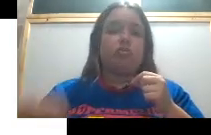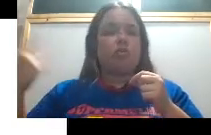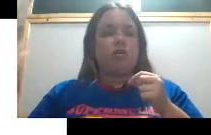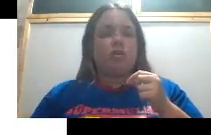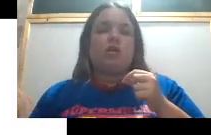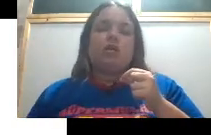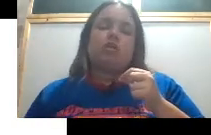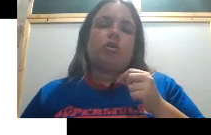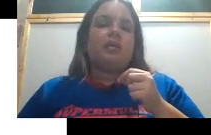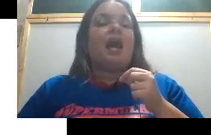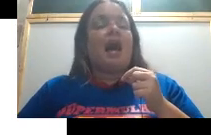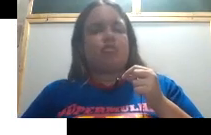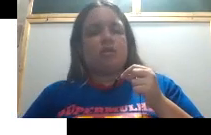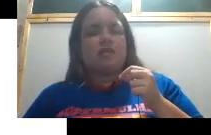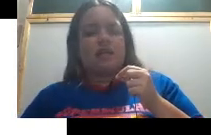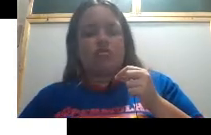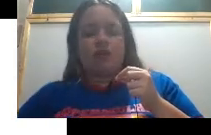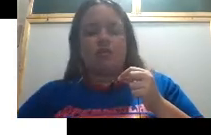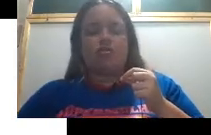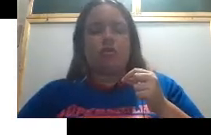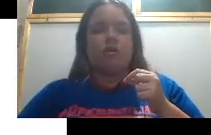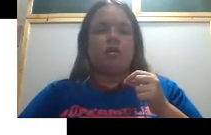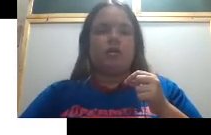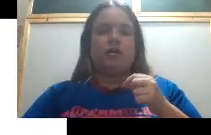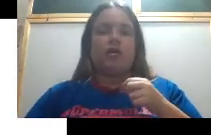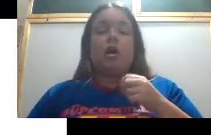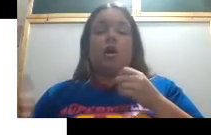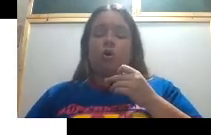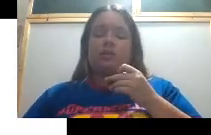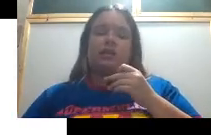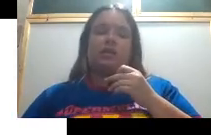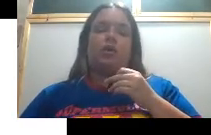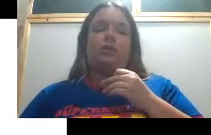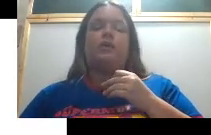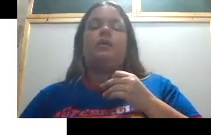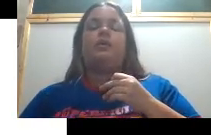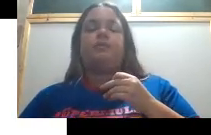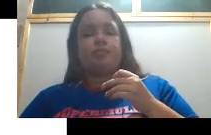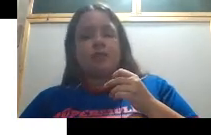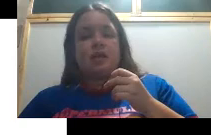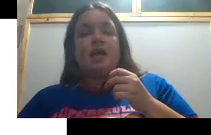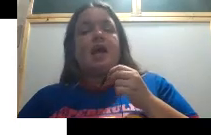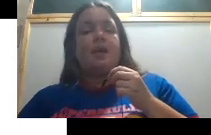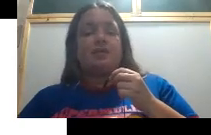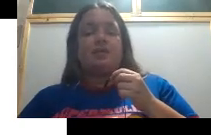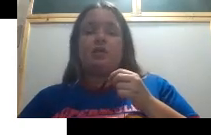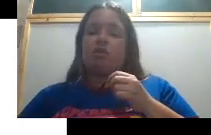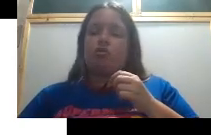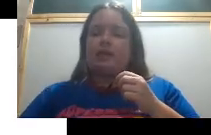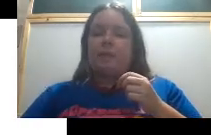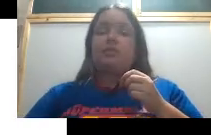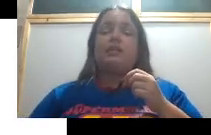atenção das pessoas sobre as nossas várias vezes a outra aqui ó ó e